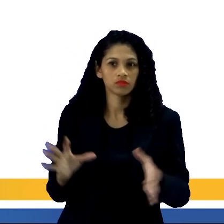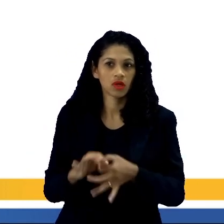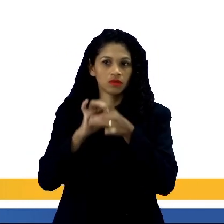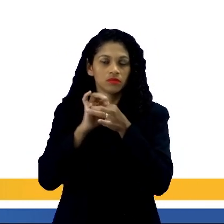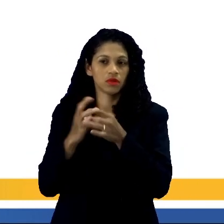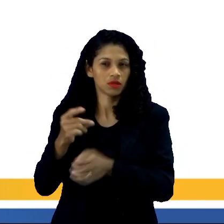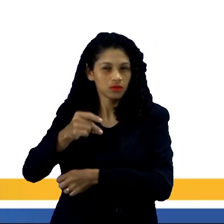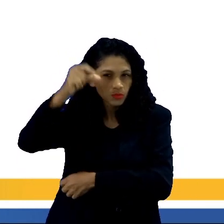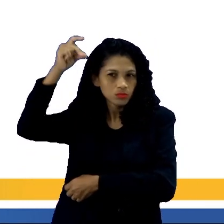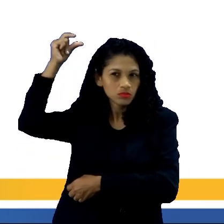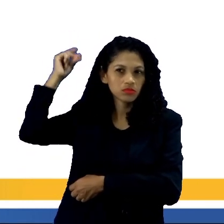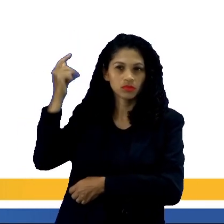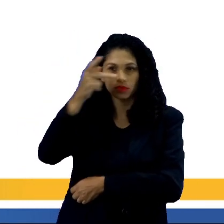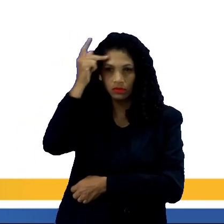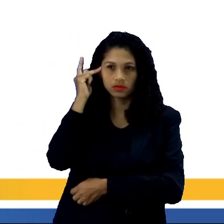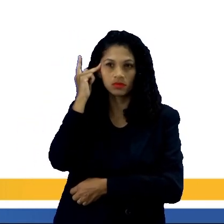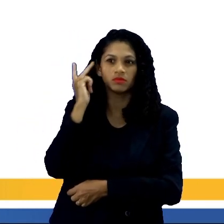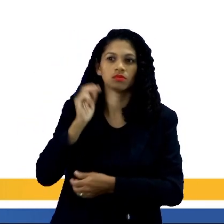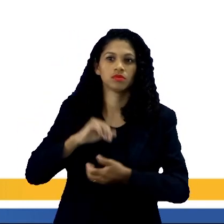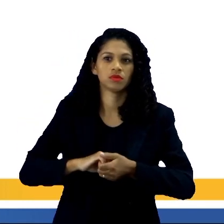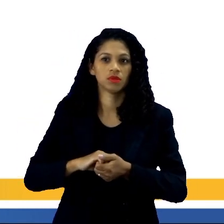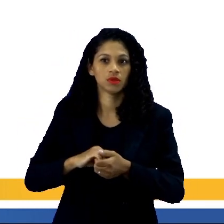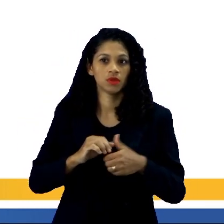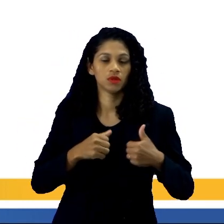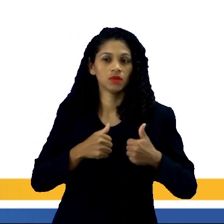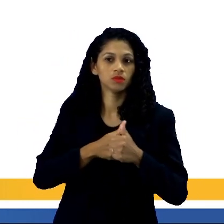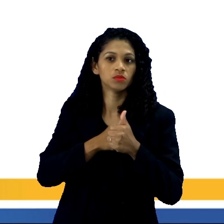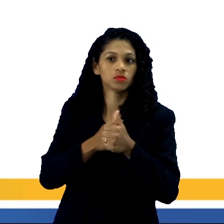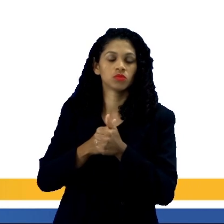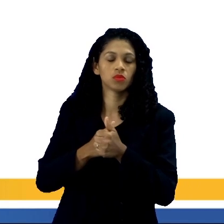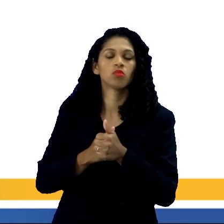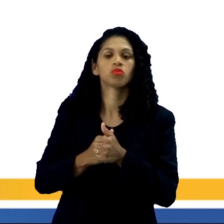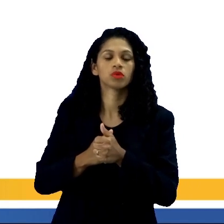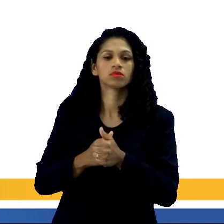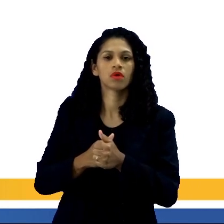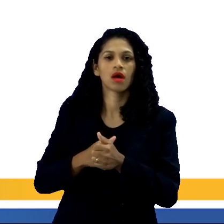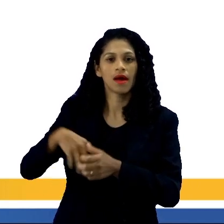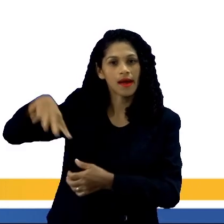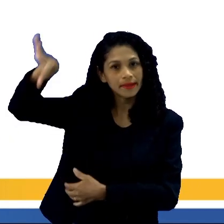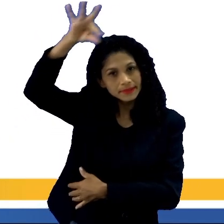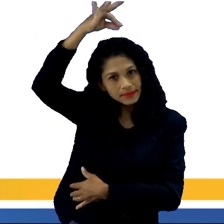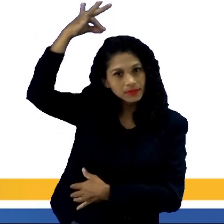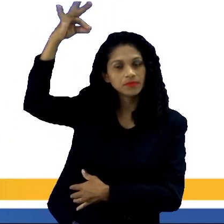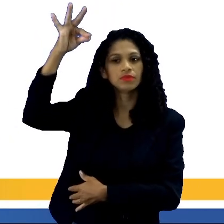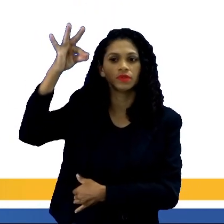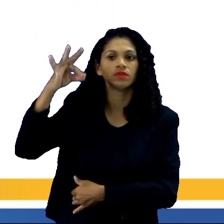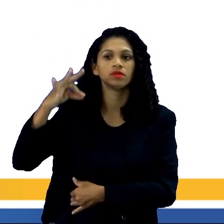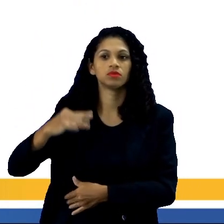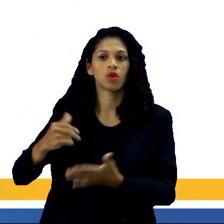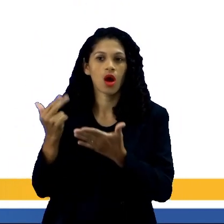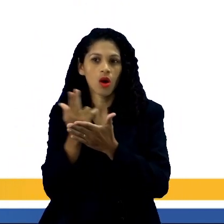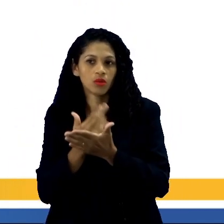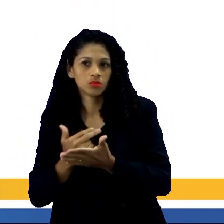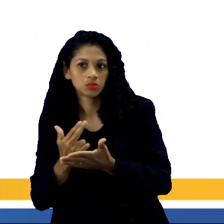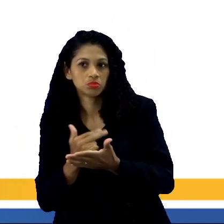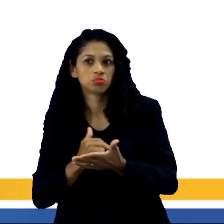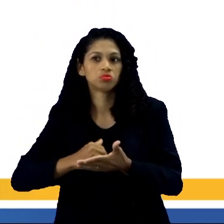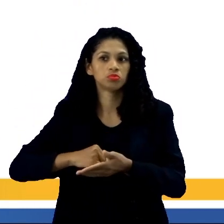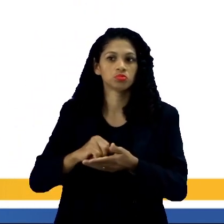seus antepassados e carrega uma poderosa carga espiritual, emocional e artística, além do entretenimento e